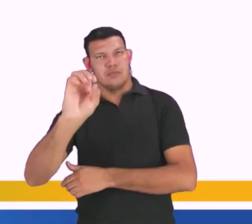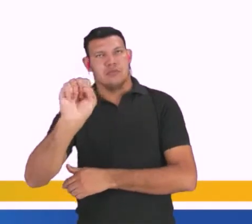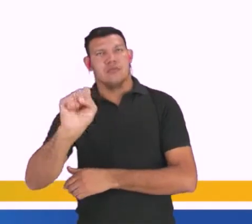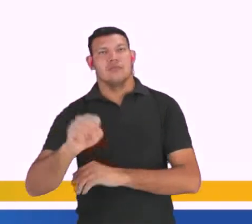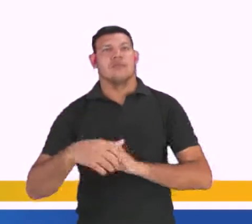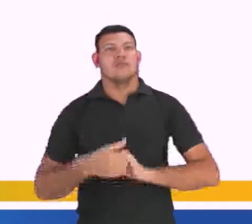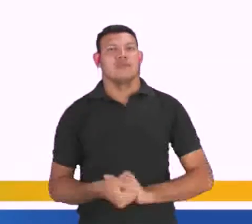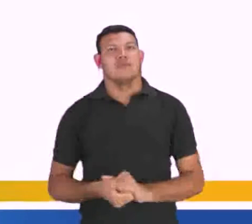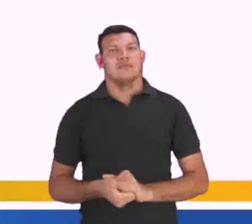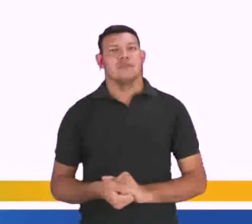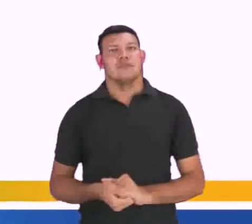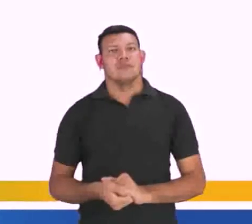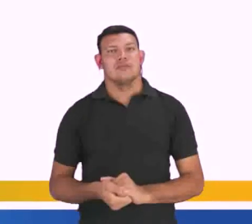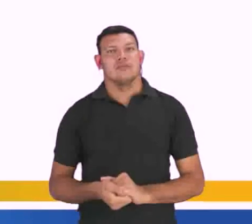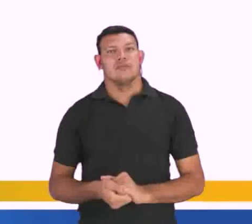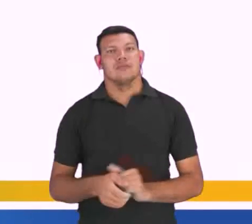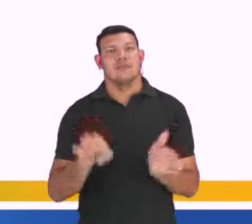carboidratos,